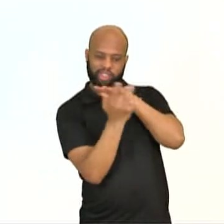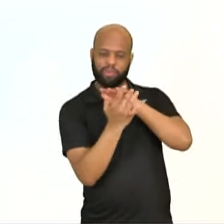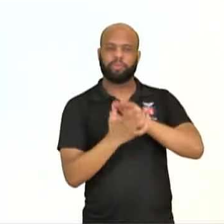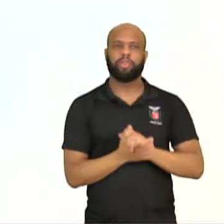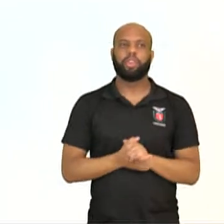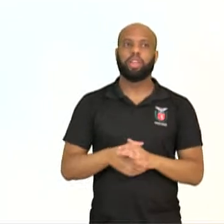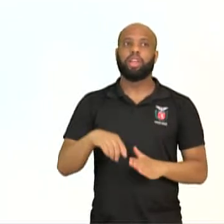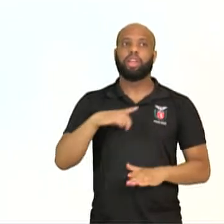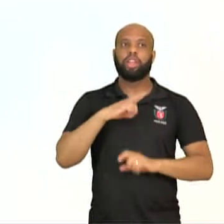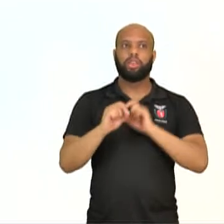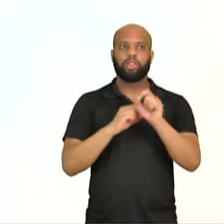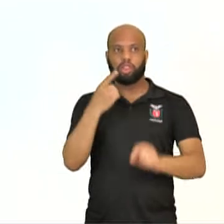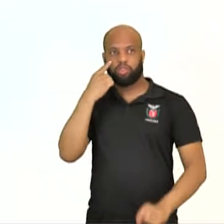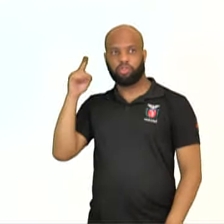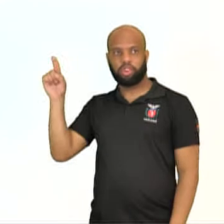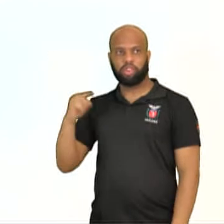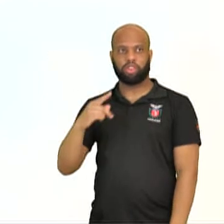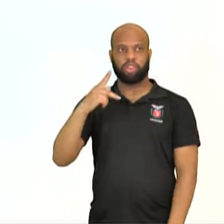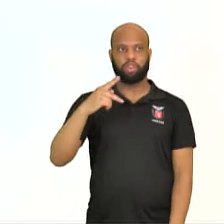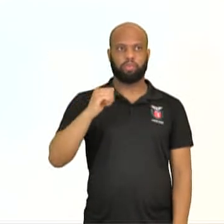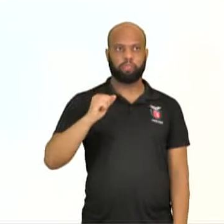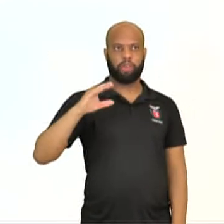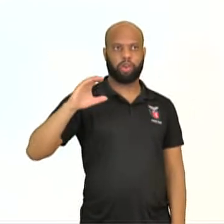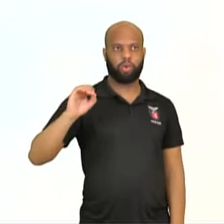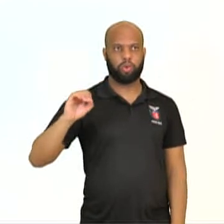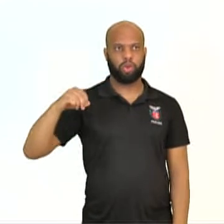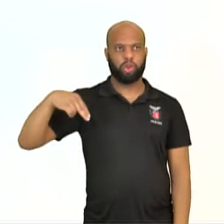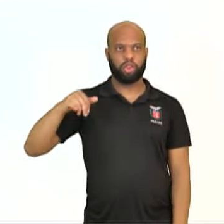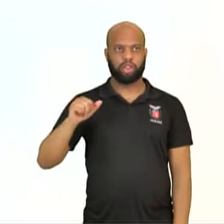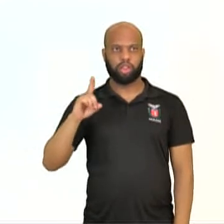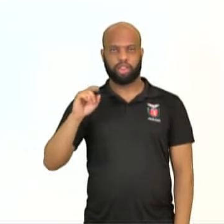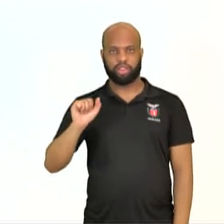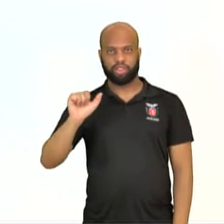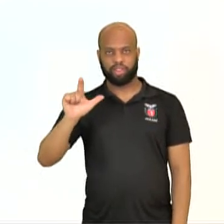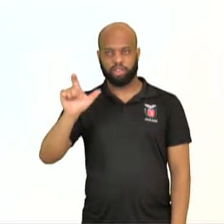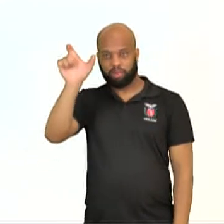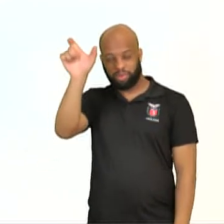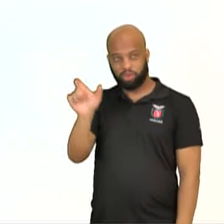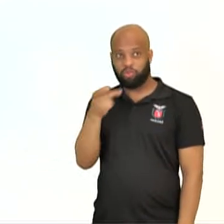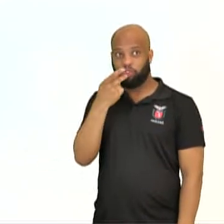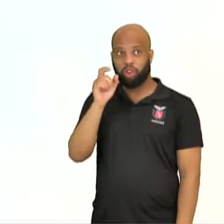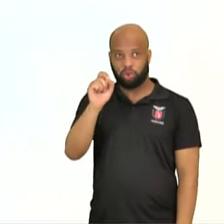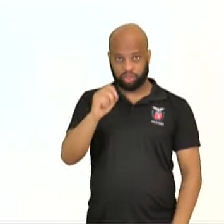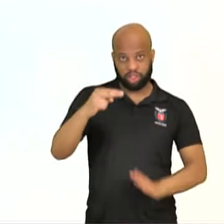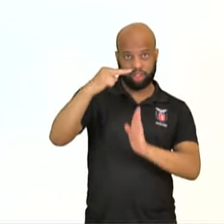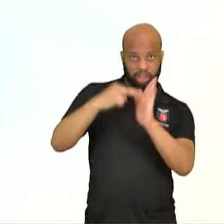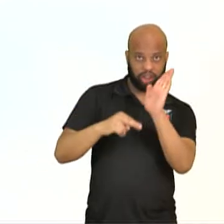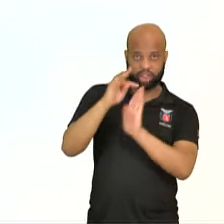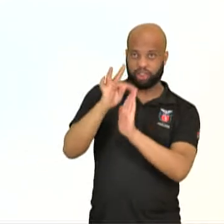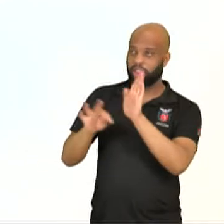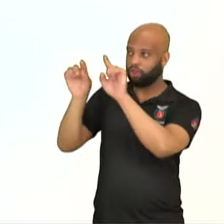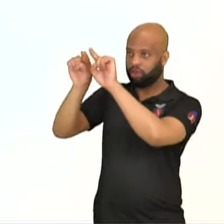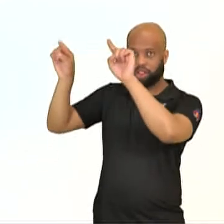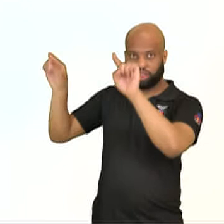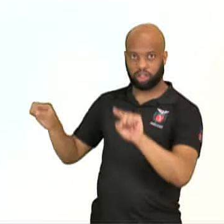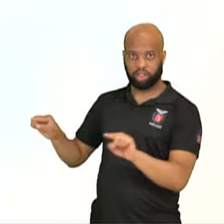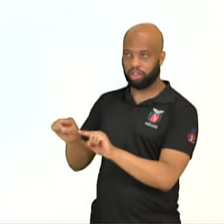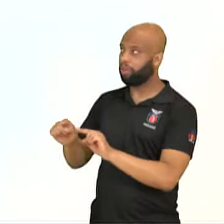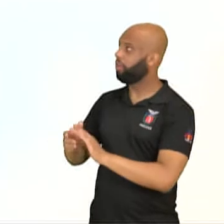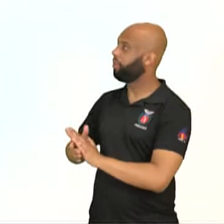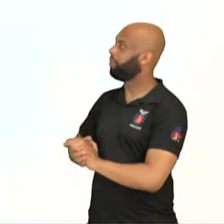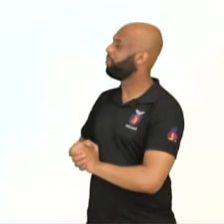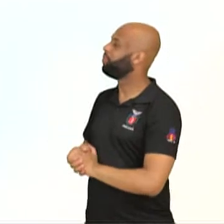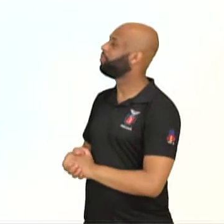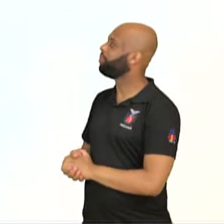perfil social aqui, Paco Nadal, tá? O que ele fala? Uma seleção muito personal de los